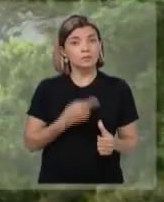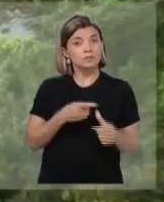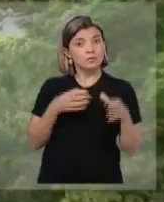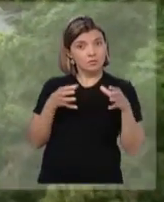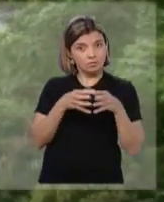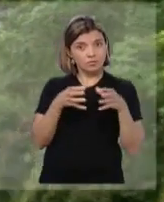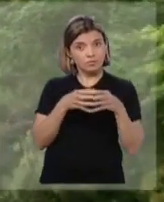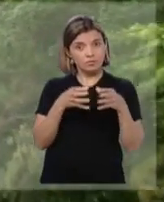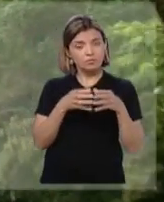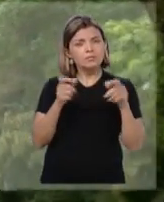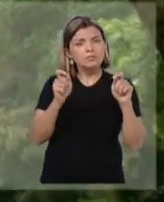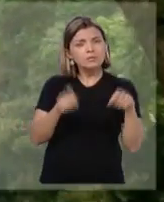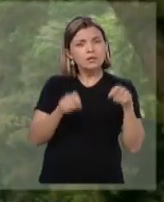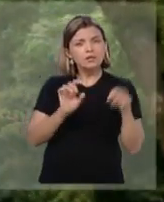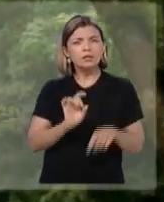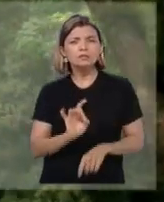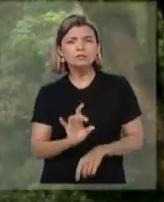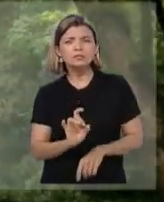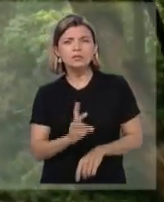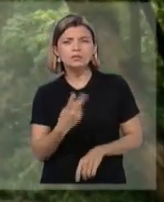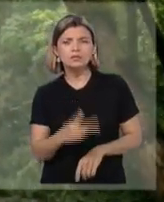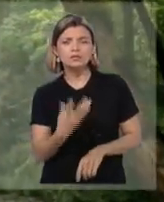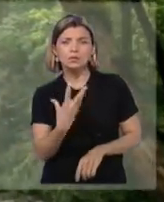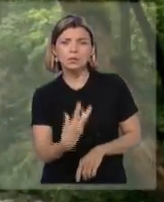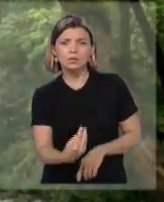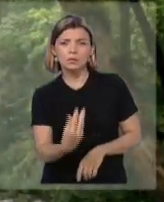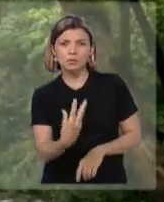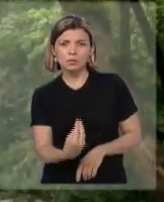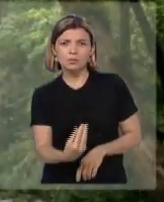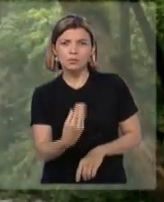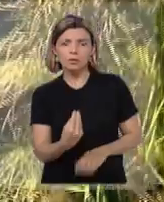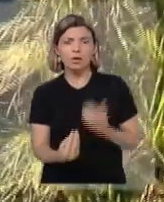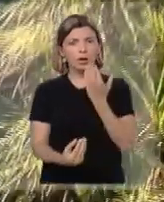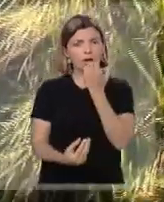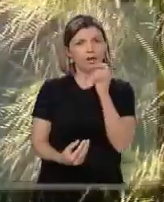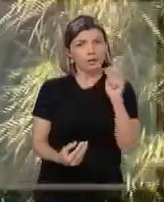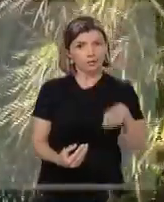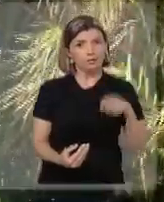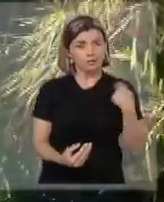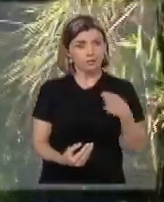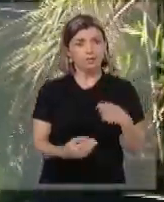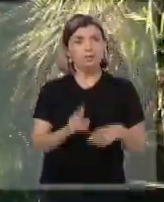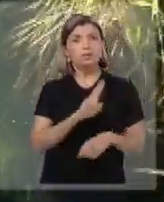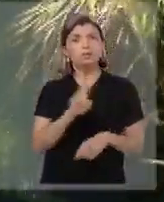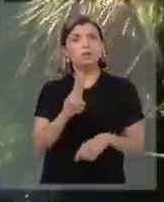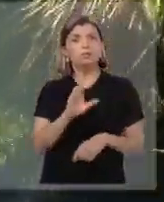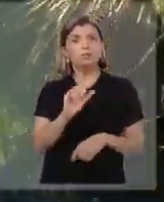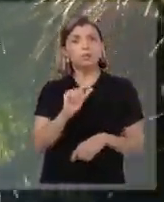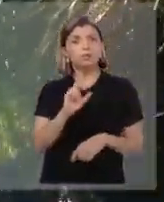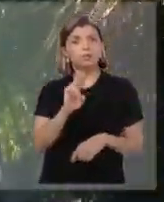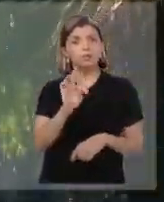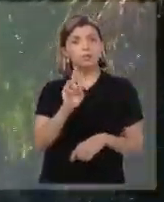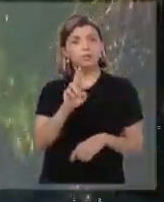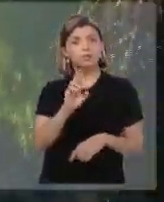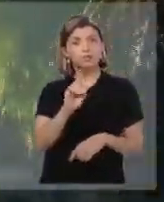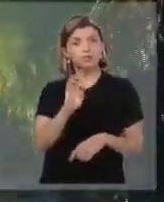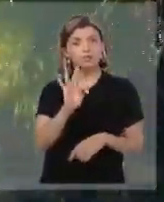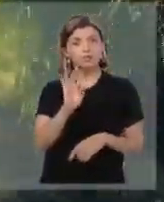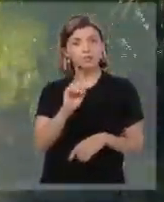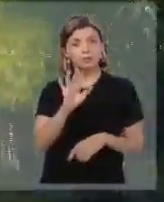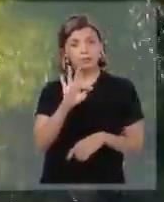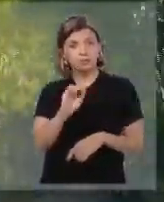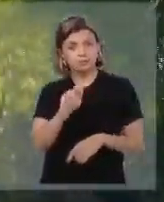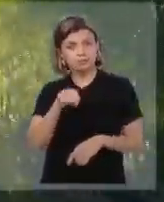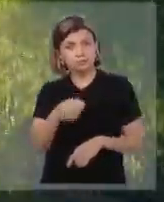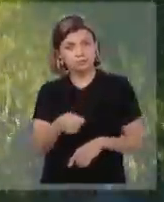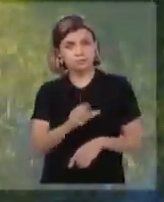O primeiro grupo tem a capacidade de produzir o seu próprio alimento. Por isso é chamado de autótrofo.